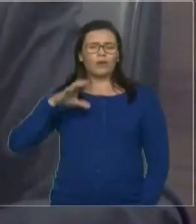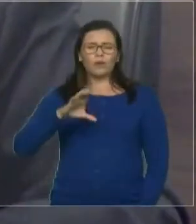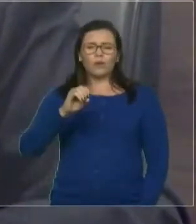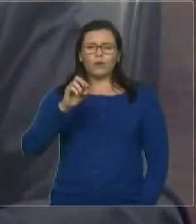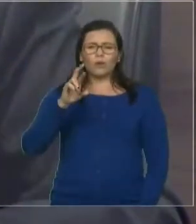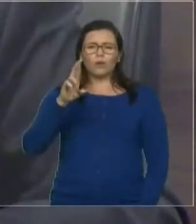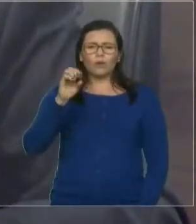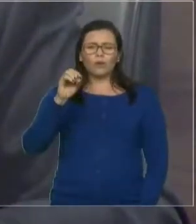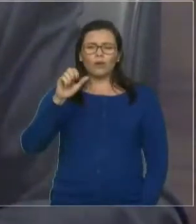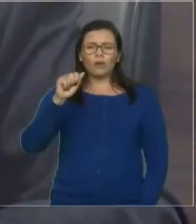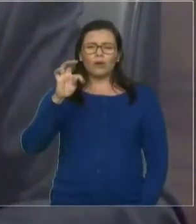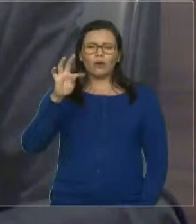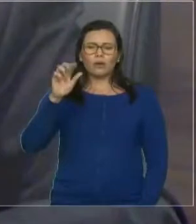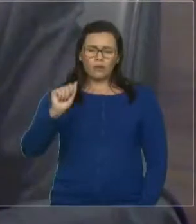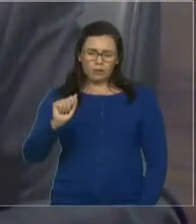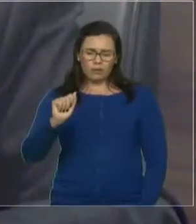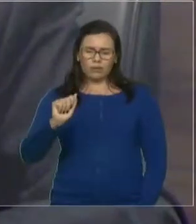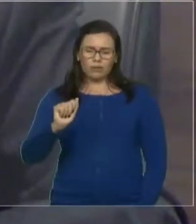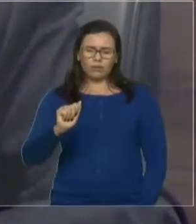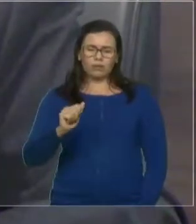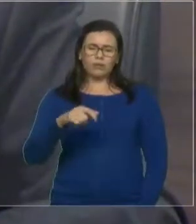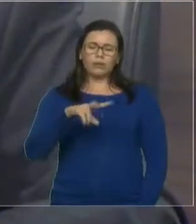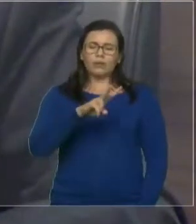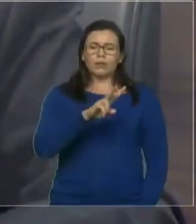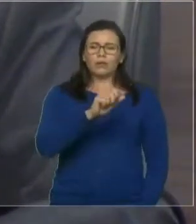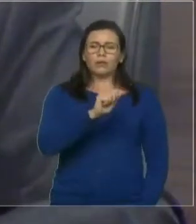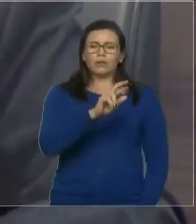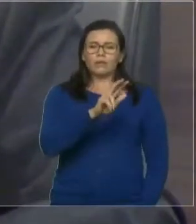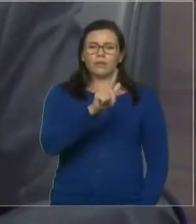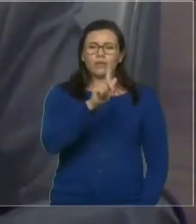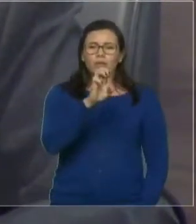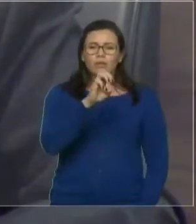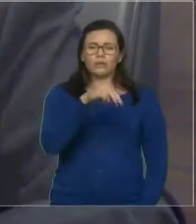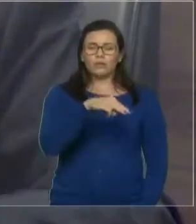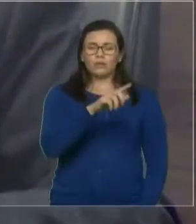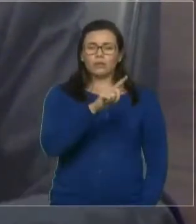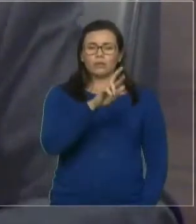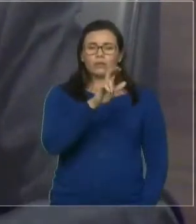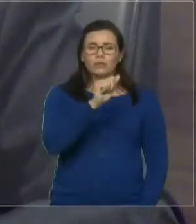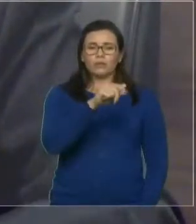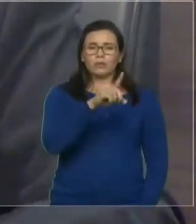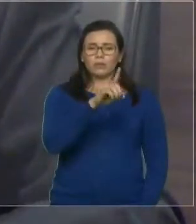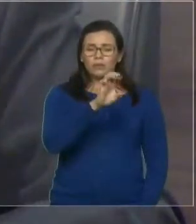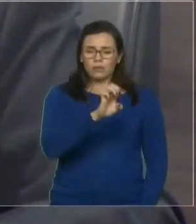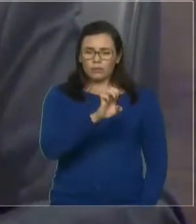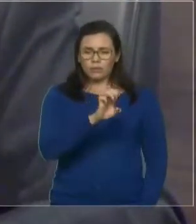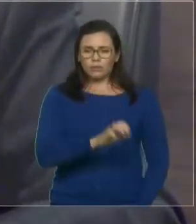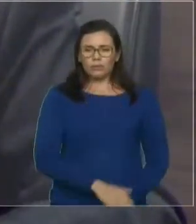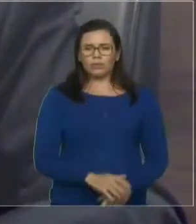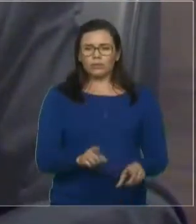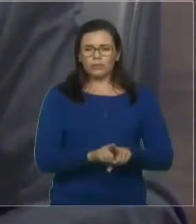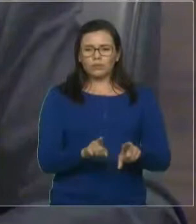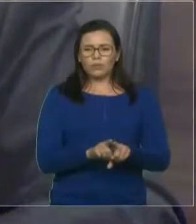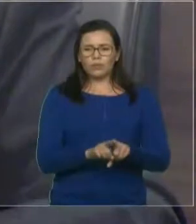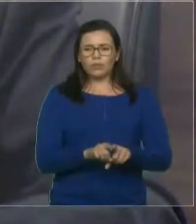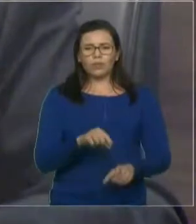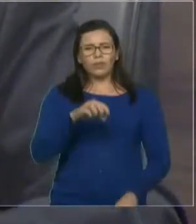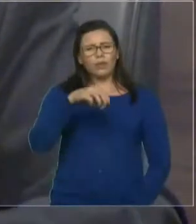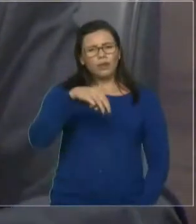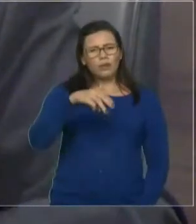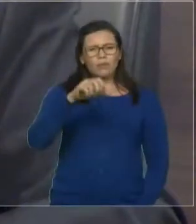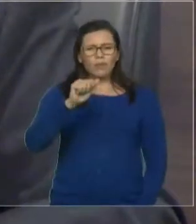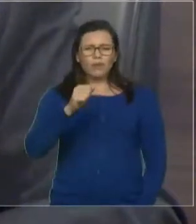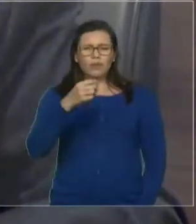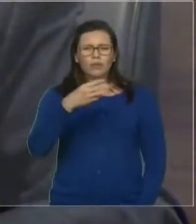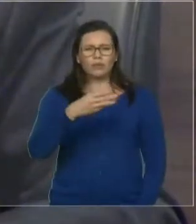A MA do quilômetro 17 ao Triângulo nunca parou, é uma construção nova, mas mesmo